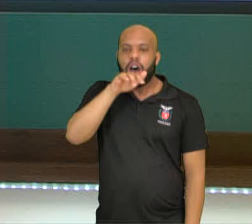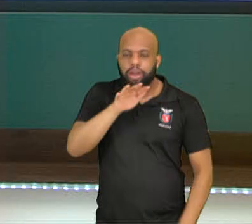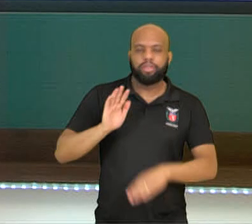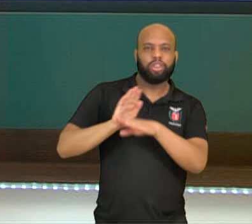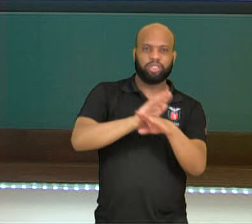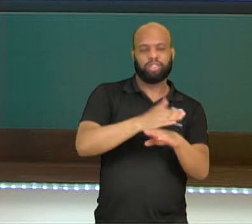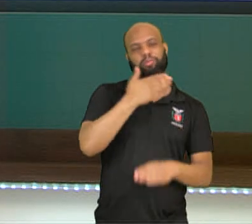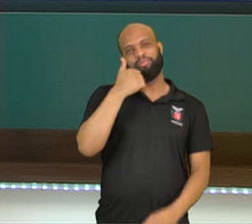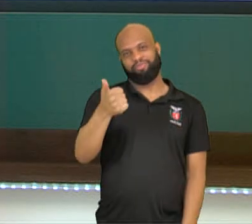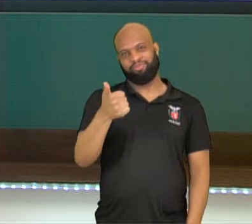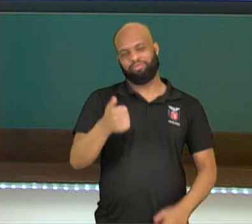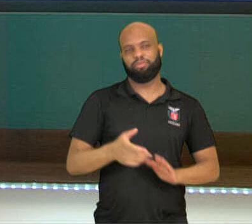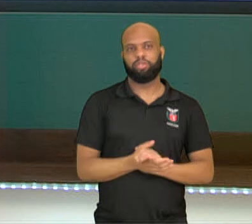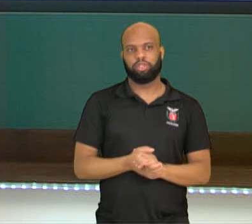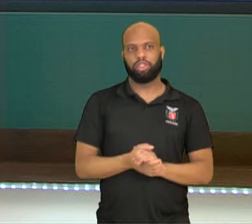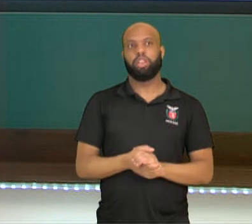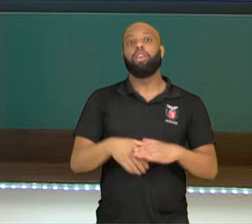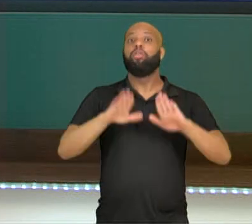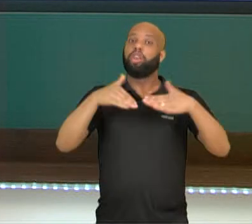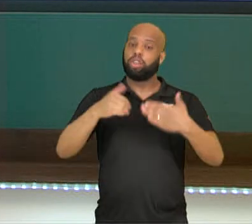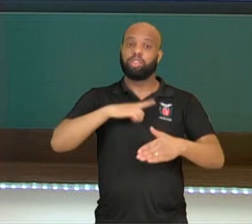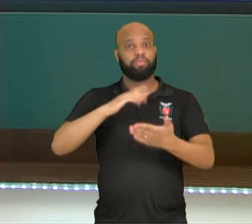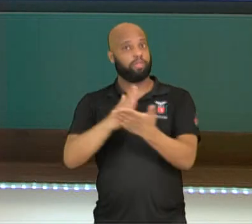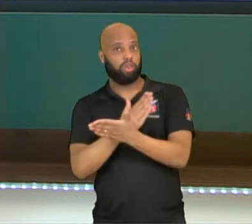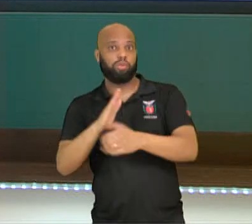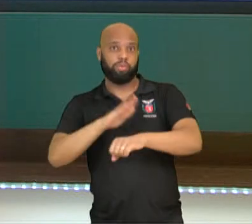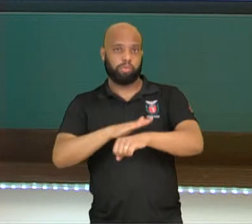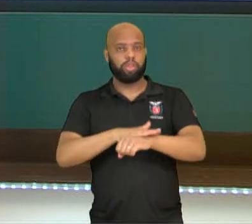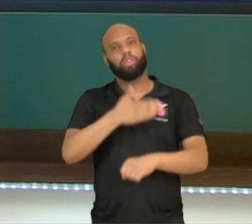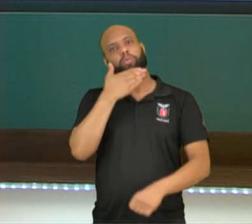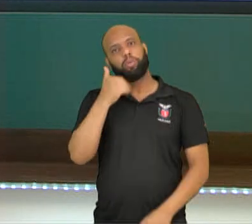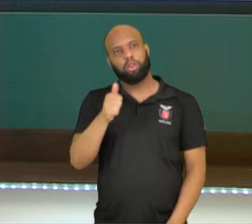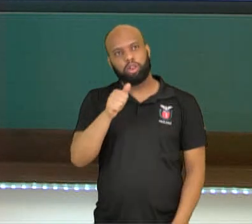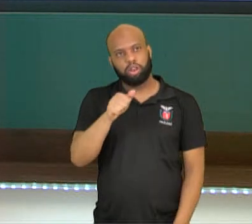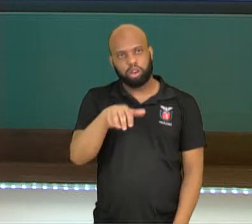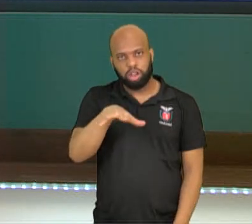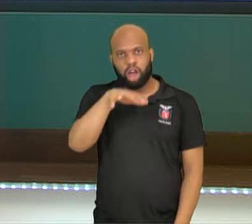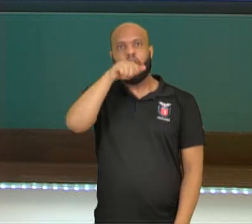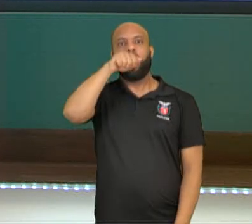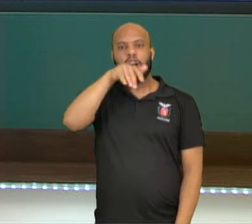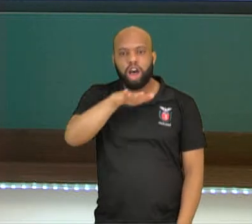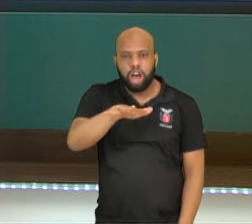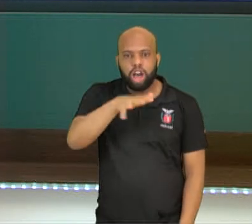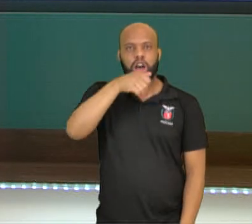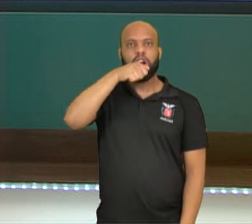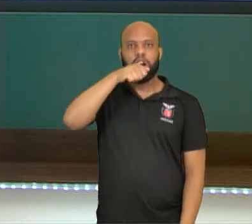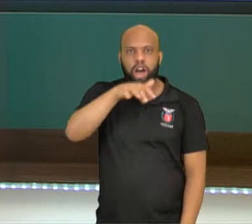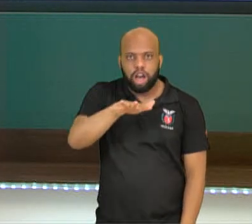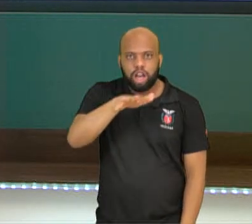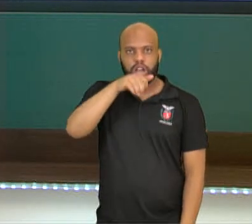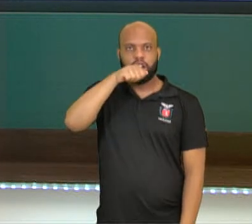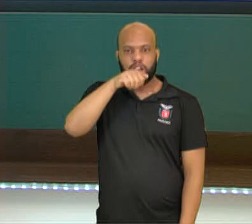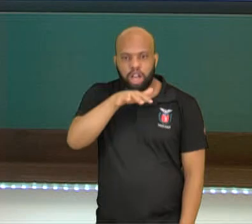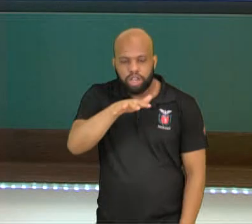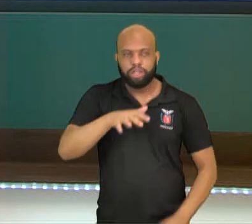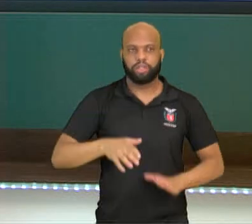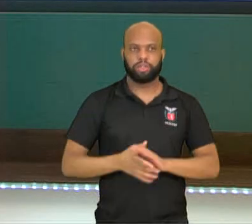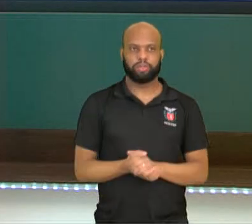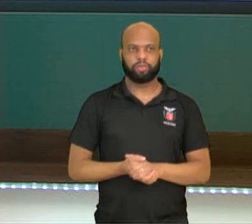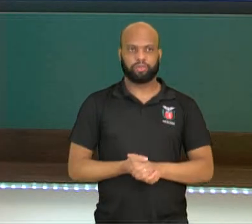que eu falei da gente fazer a inspiração pela boca para auxiliar na melhora dessa ventilação durante a